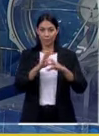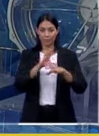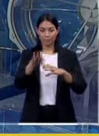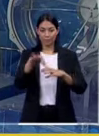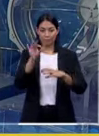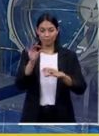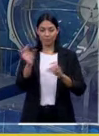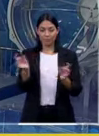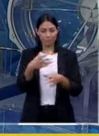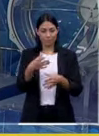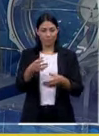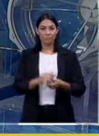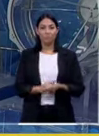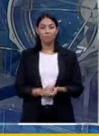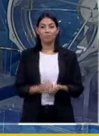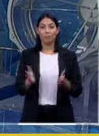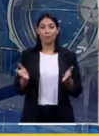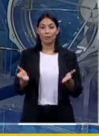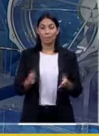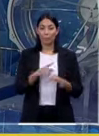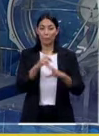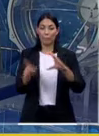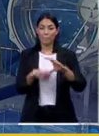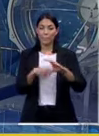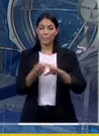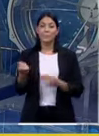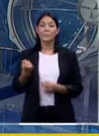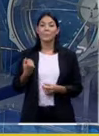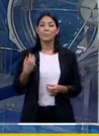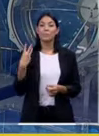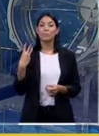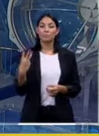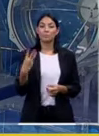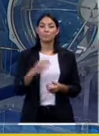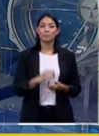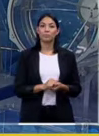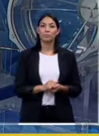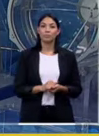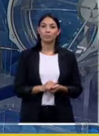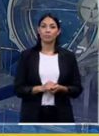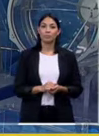sorte. Então vamos agora para o globo número 3, cujo suporte já está